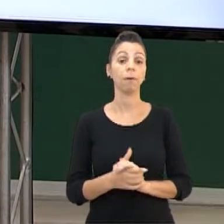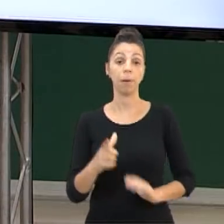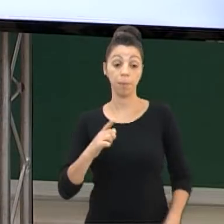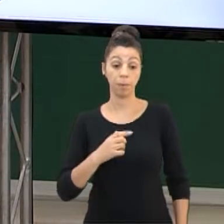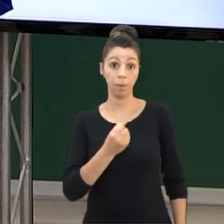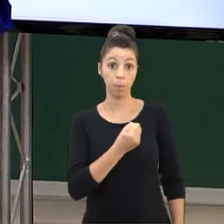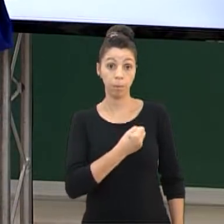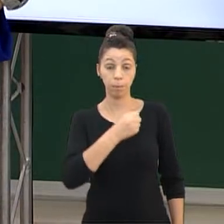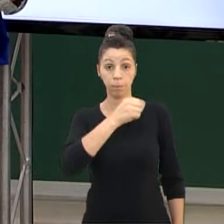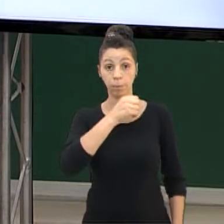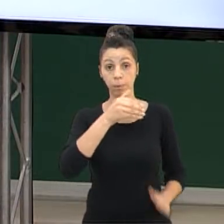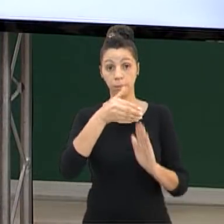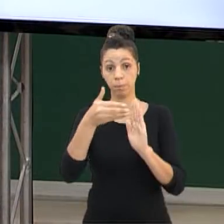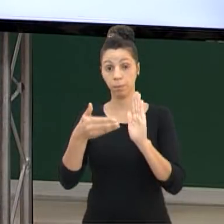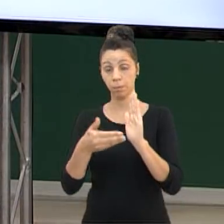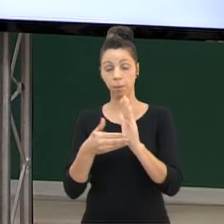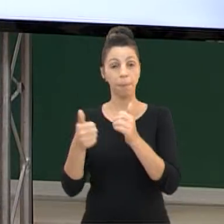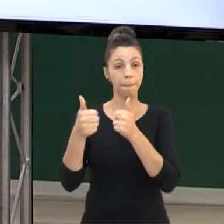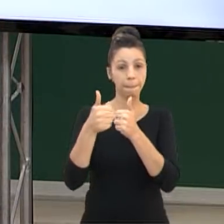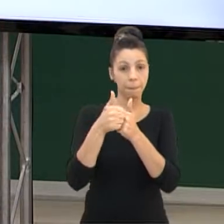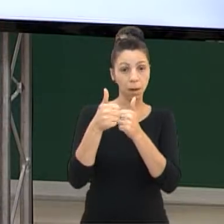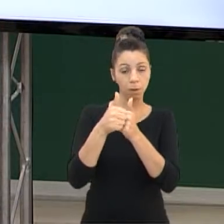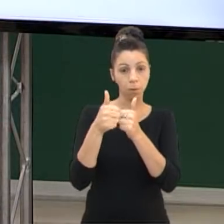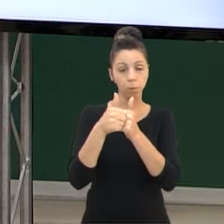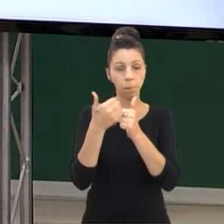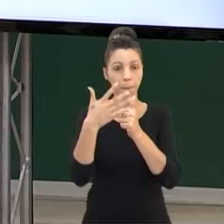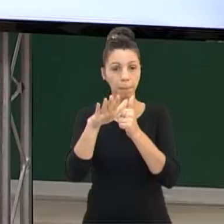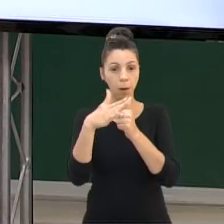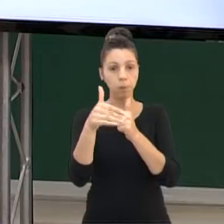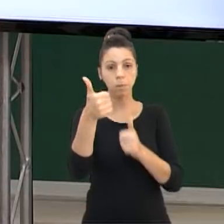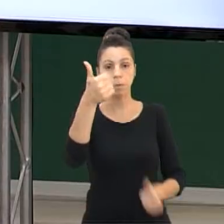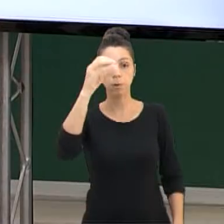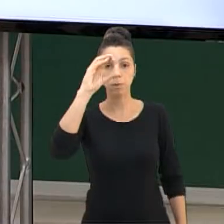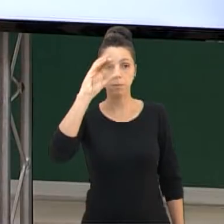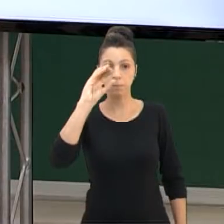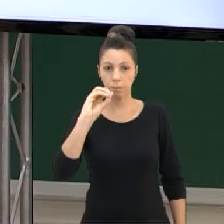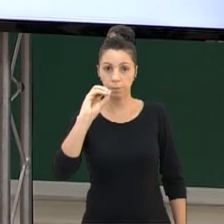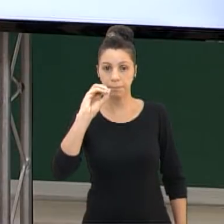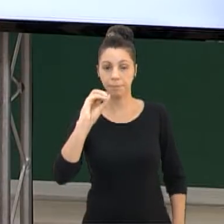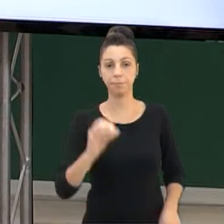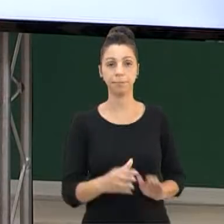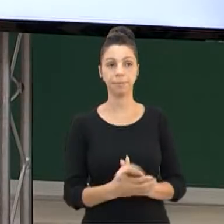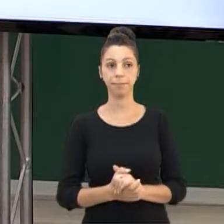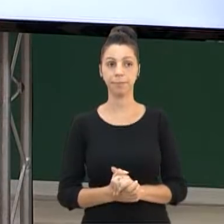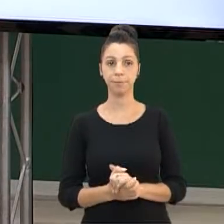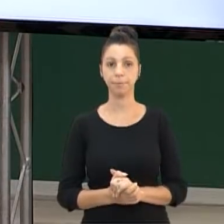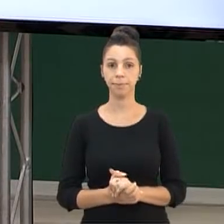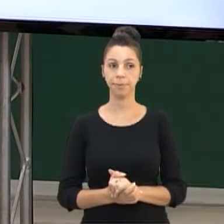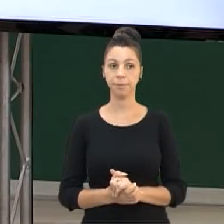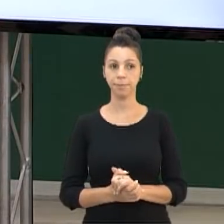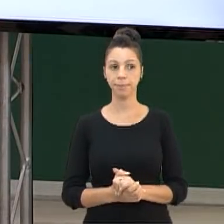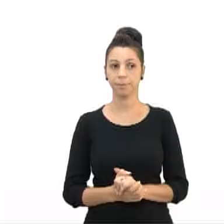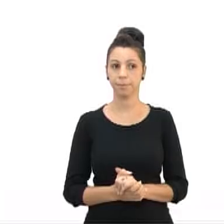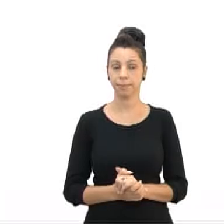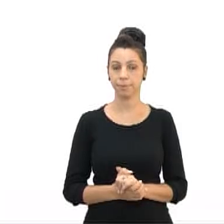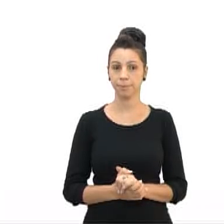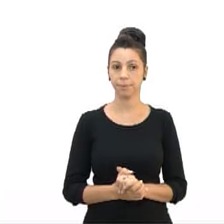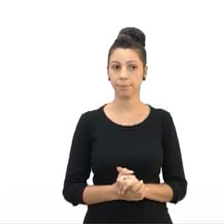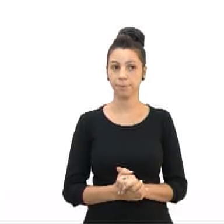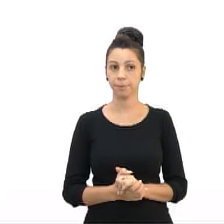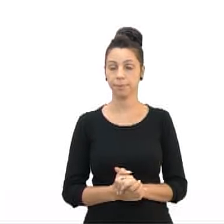inteiro mais próximo de 10. E qual é o número inteiro mais próximo de 10? Exatamente.